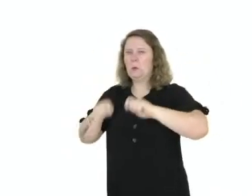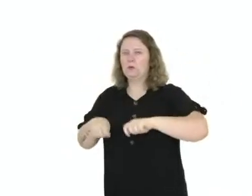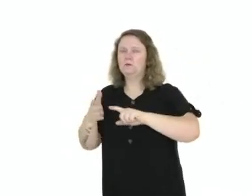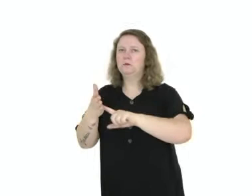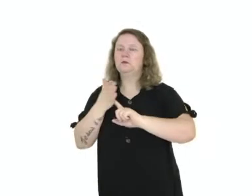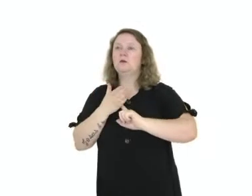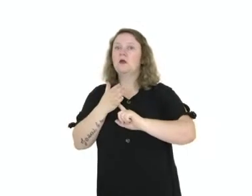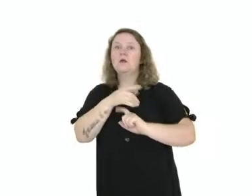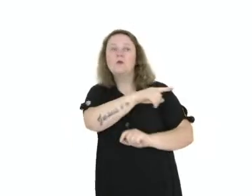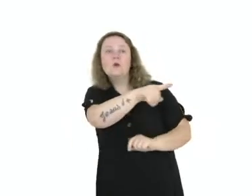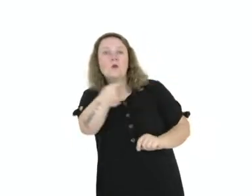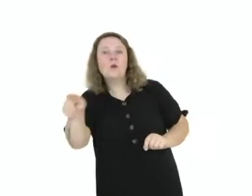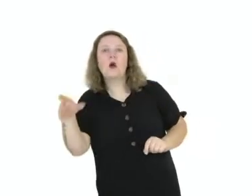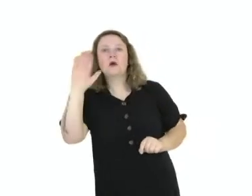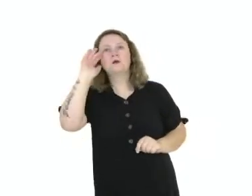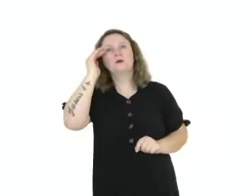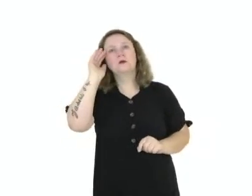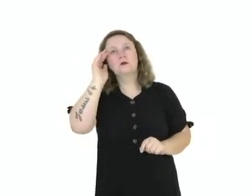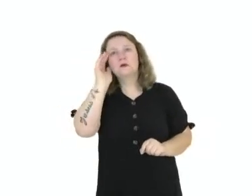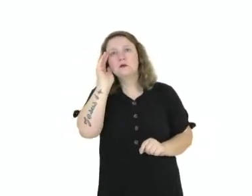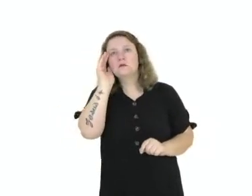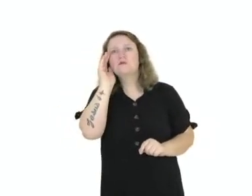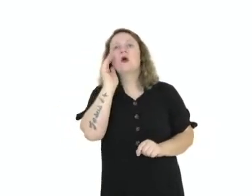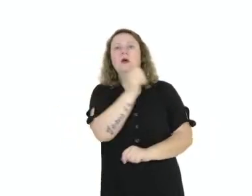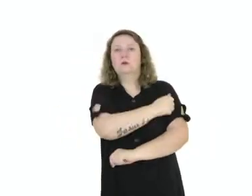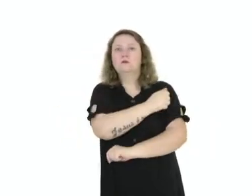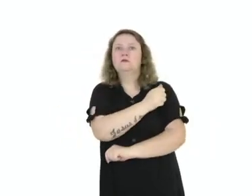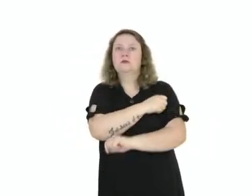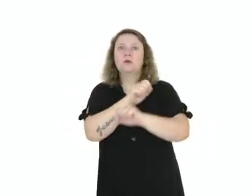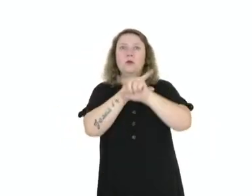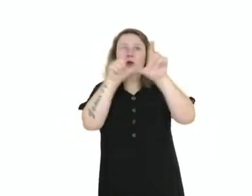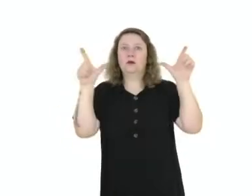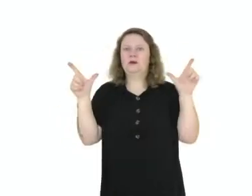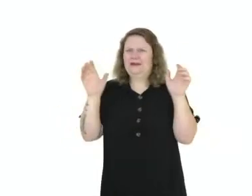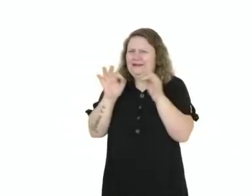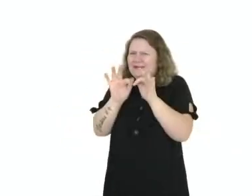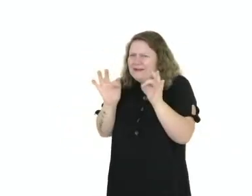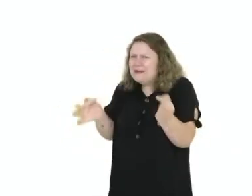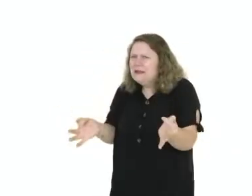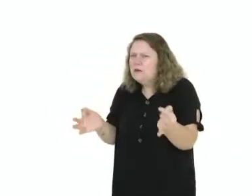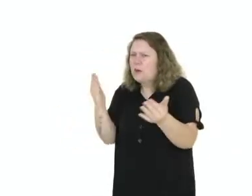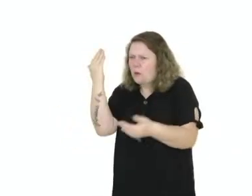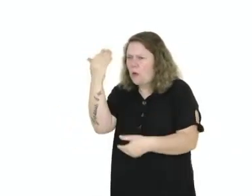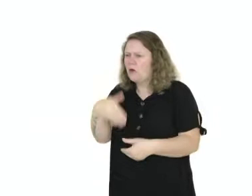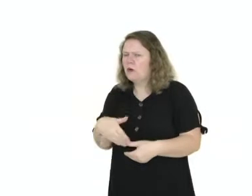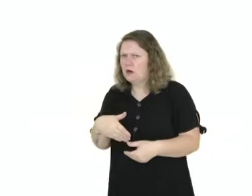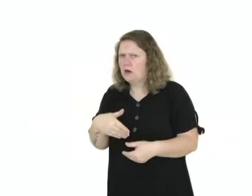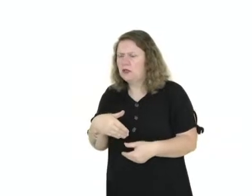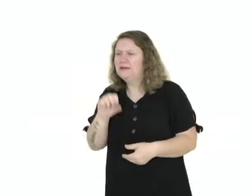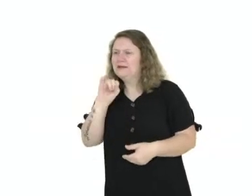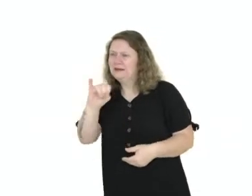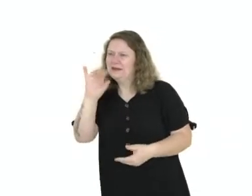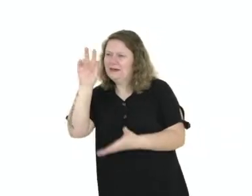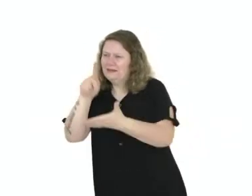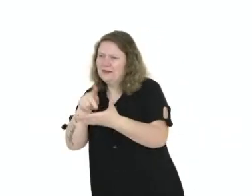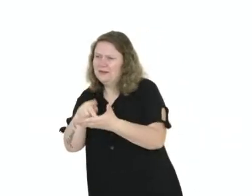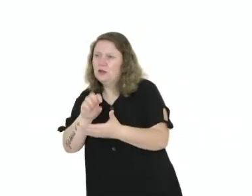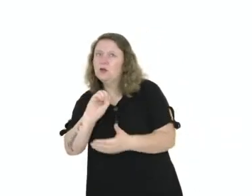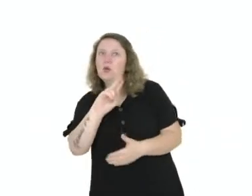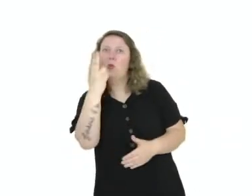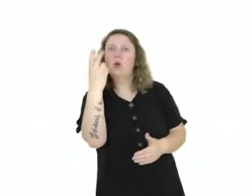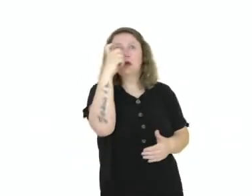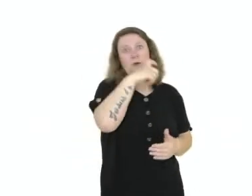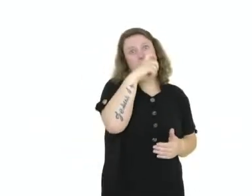eles entenderem que não é simples provar as coisas. A aula se centra em discutir as notícias